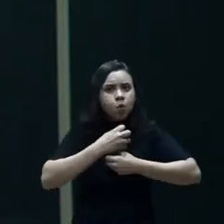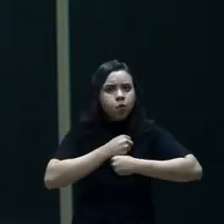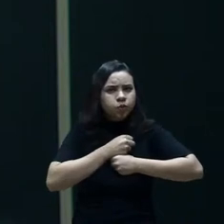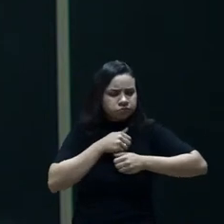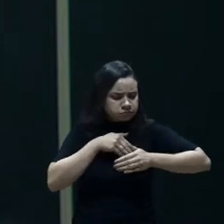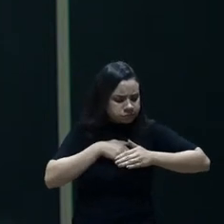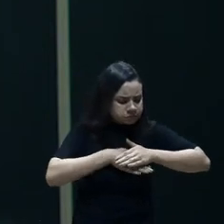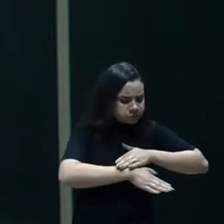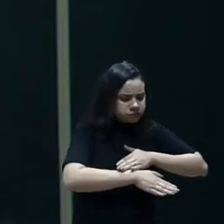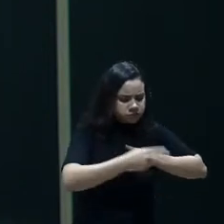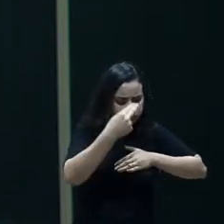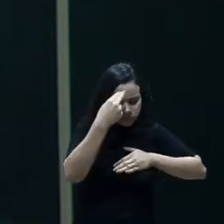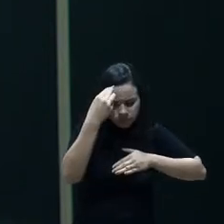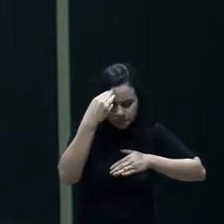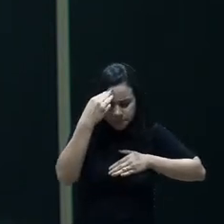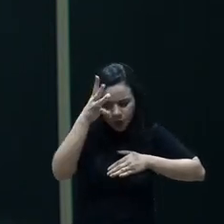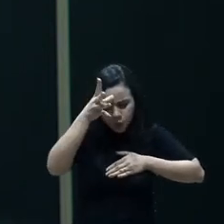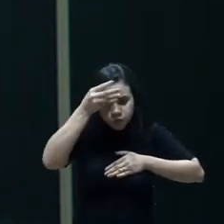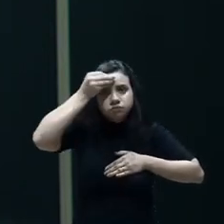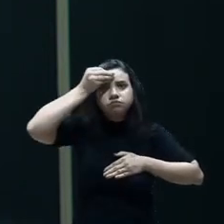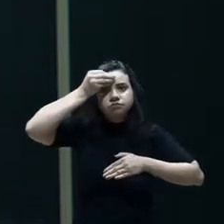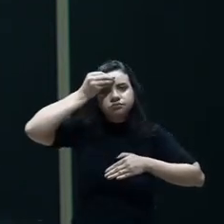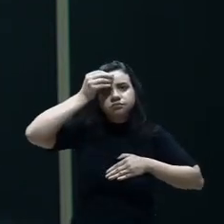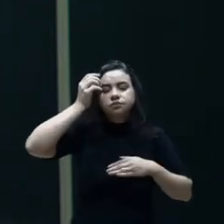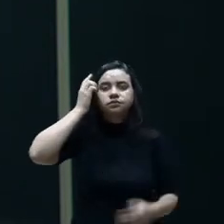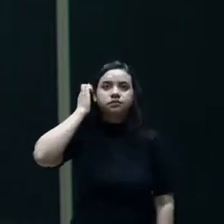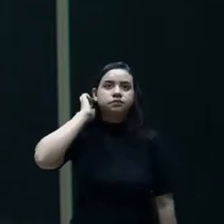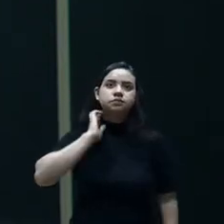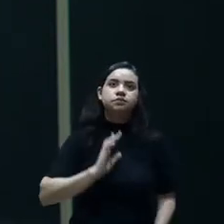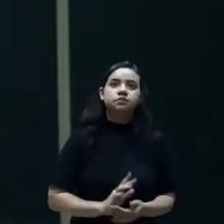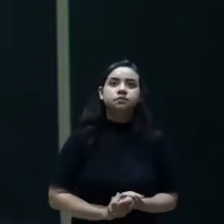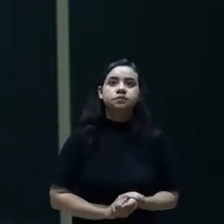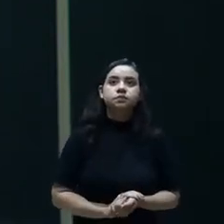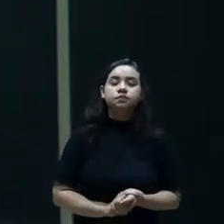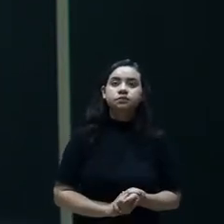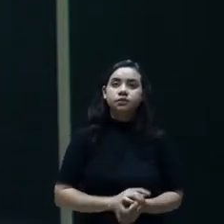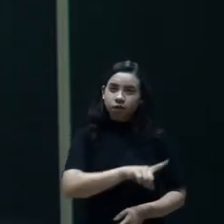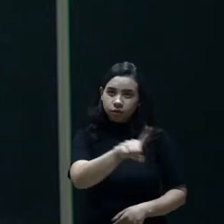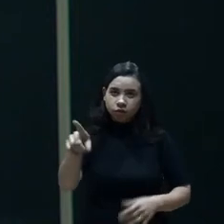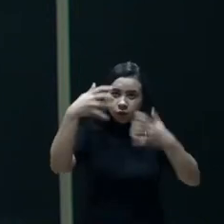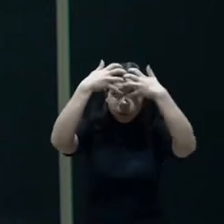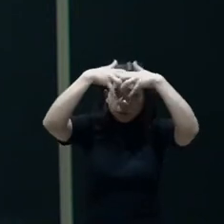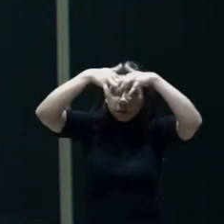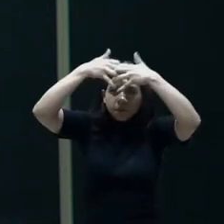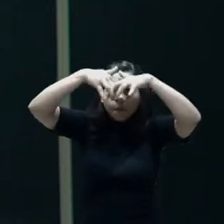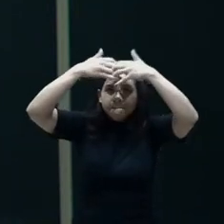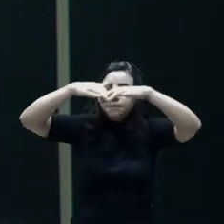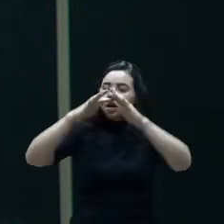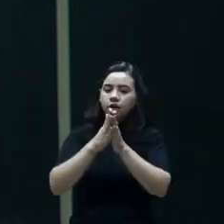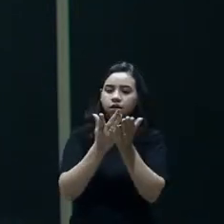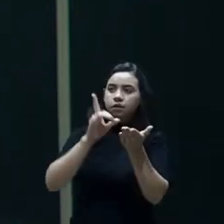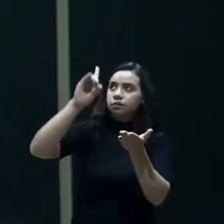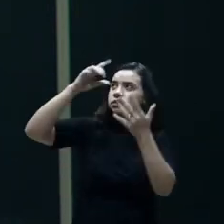Guardar a palavra. Indiferente do pregador. Sair daqui meditando nessa palavra. Antes